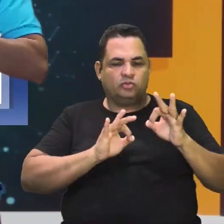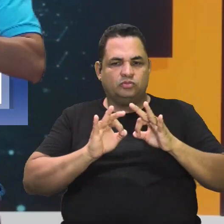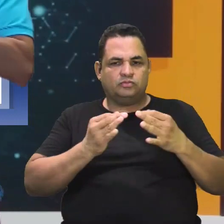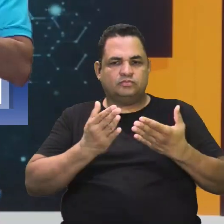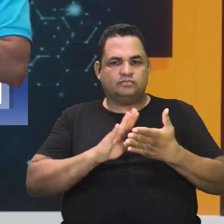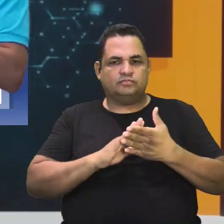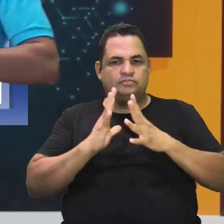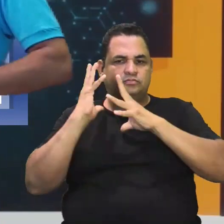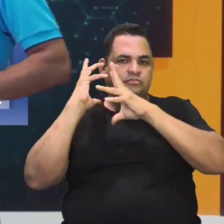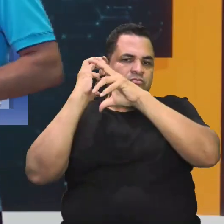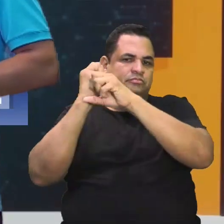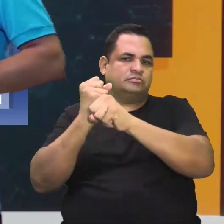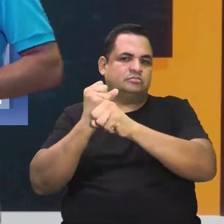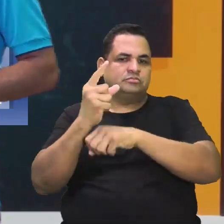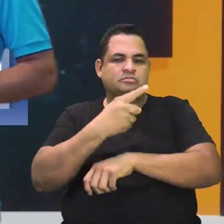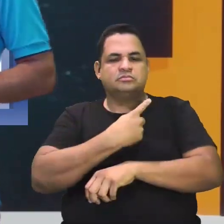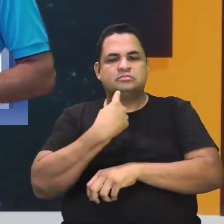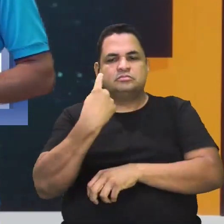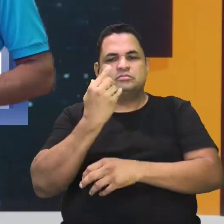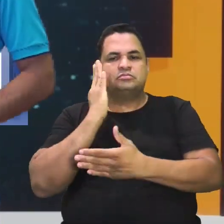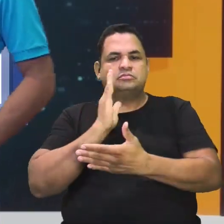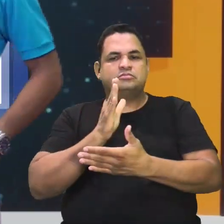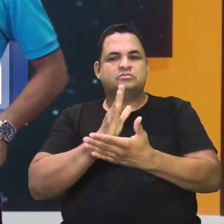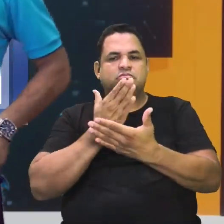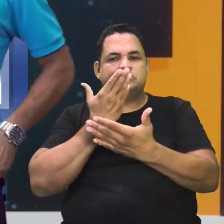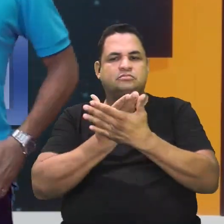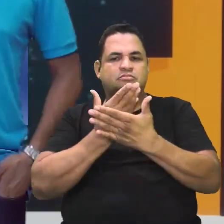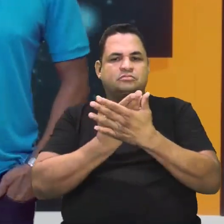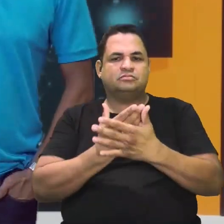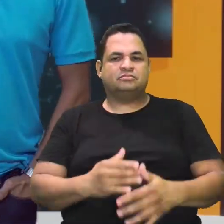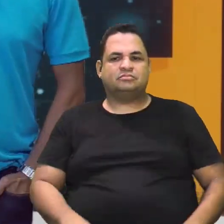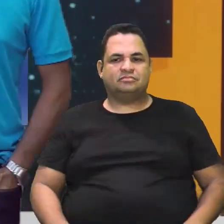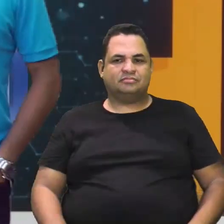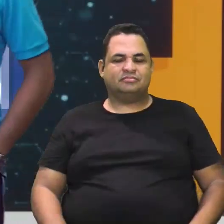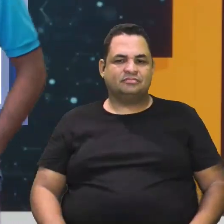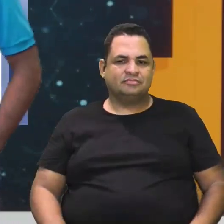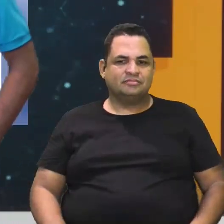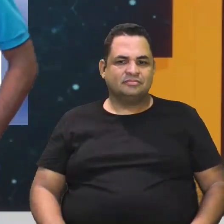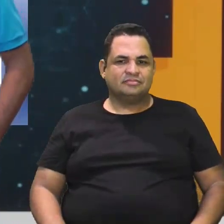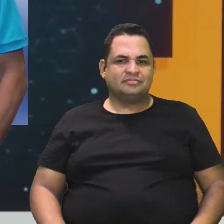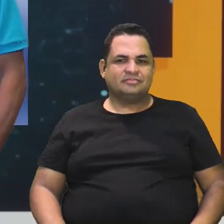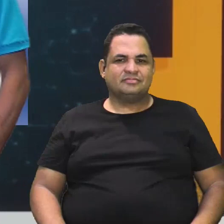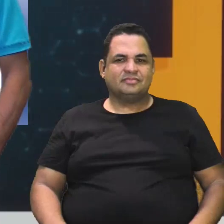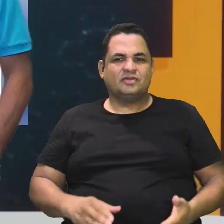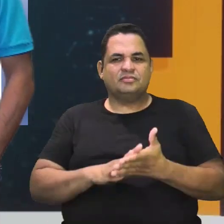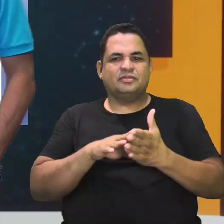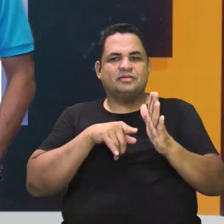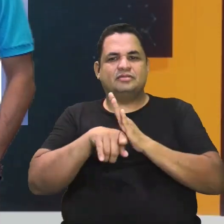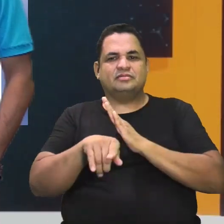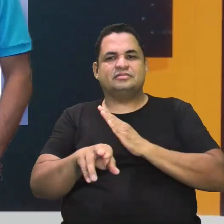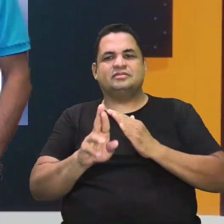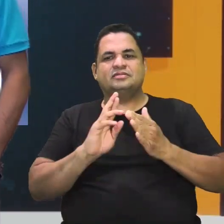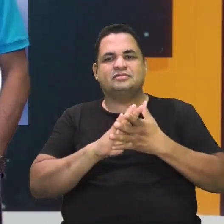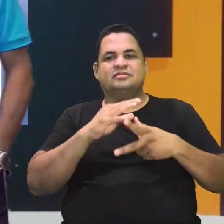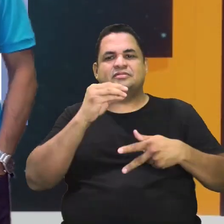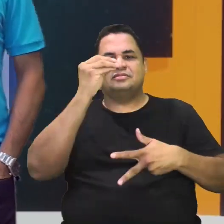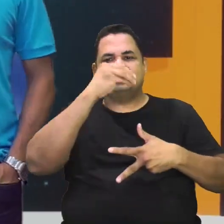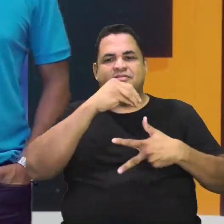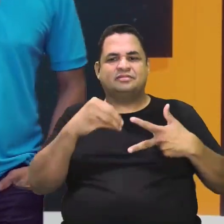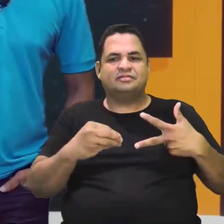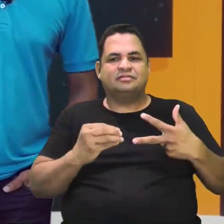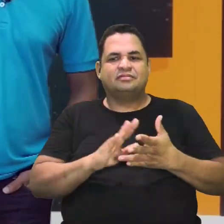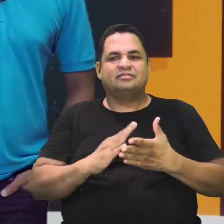Um quiz revisional do que já estudamos. Eita, nós. Fica bom? Fica bom. Ou será que um quiz Enem? Pode ser também, pro terceirão?